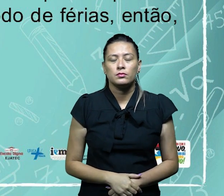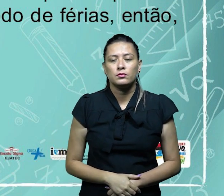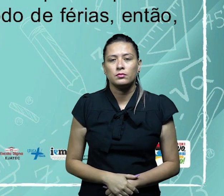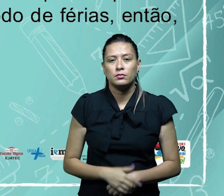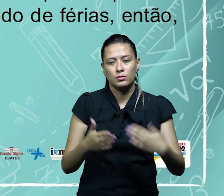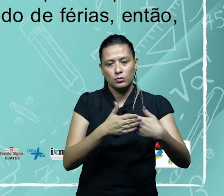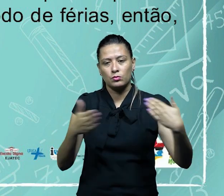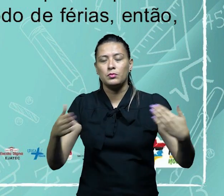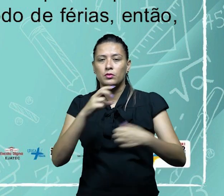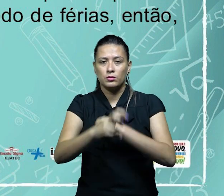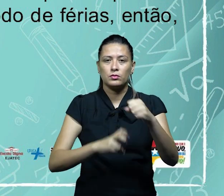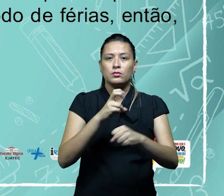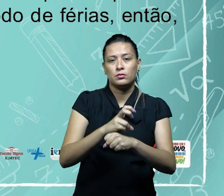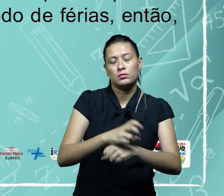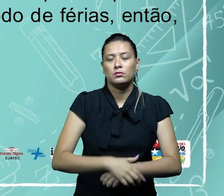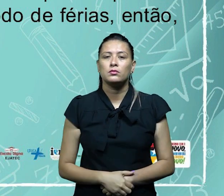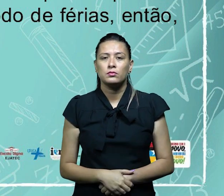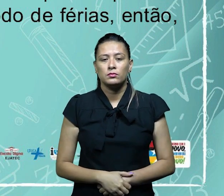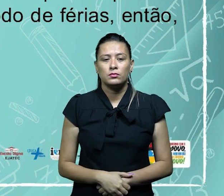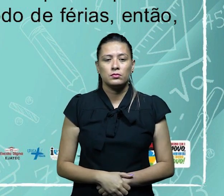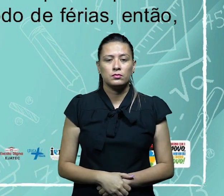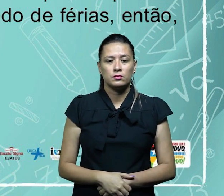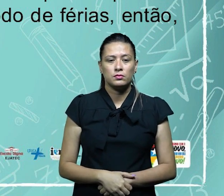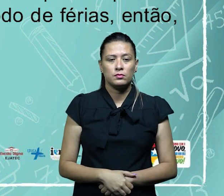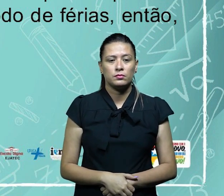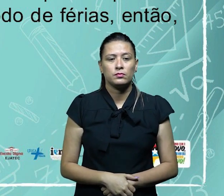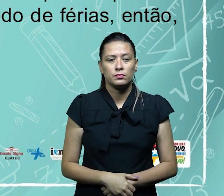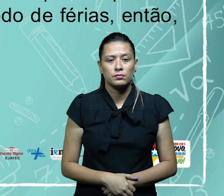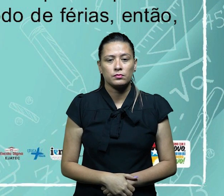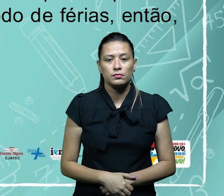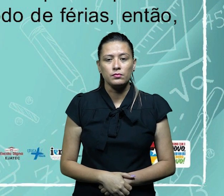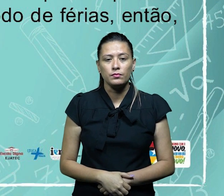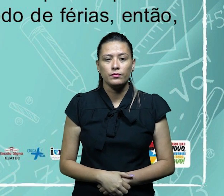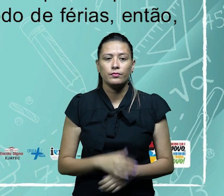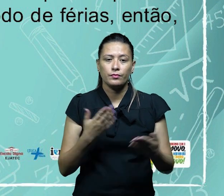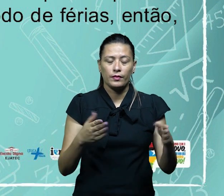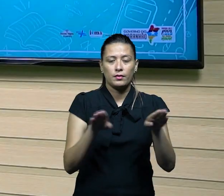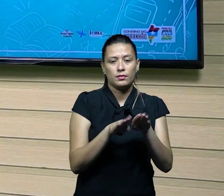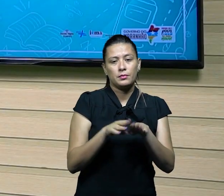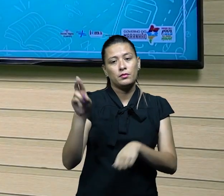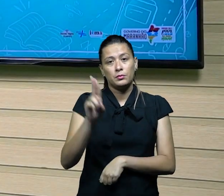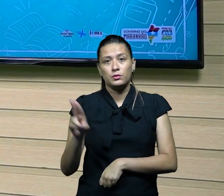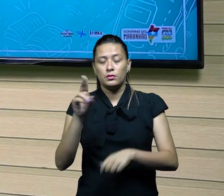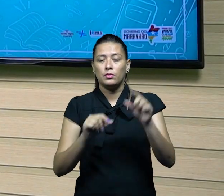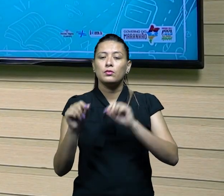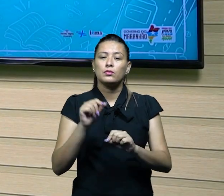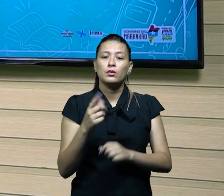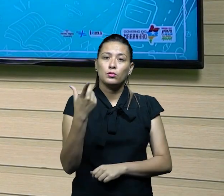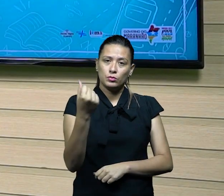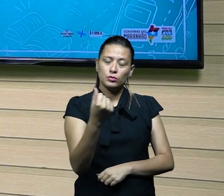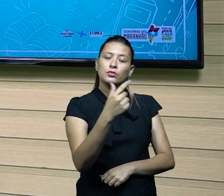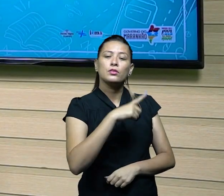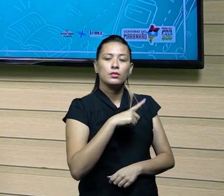ó, nós vamos utilizar o fluxo de caixa anual da Júlia, ok? Por causa das sazonalidades envolvidas. O que é sazonalidade? São